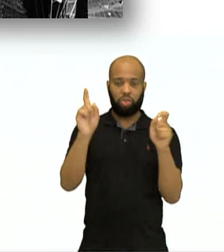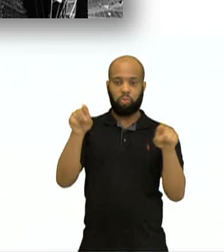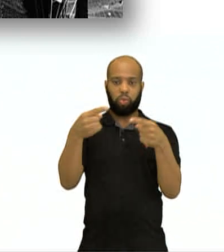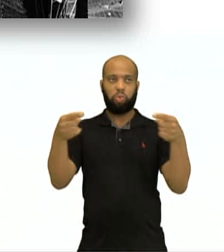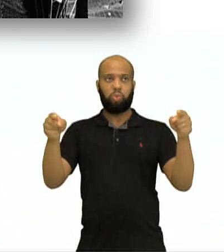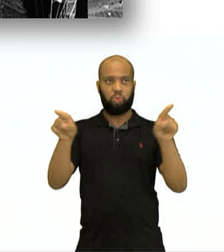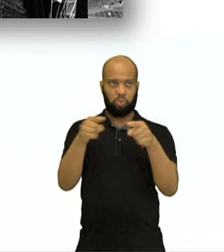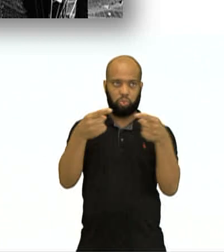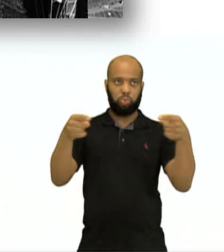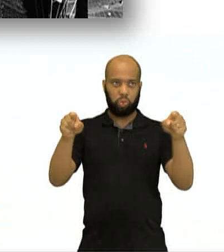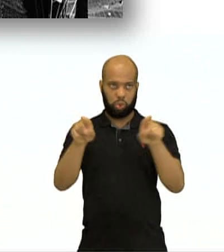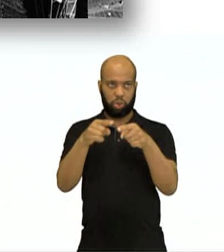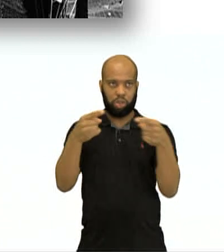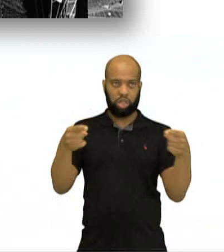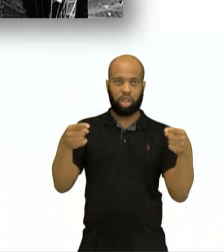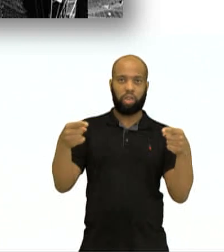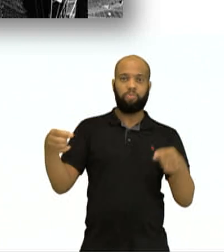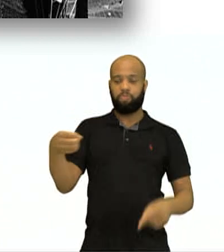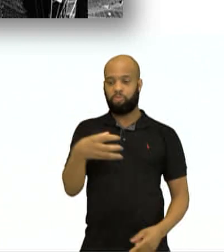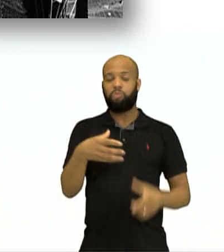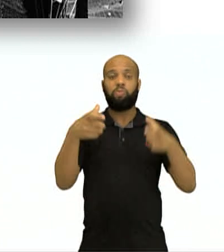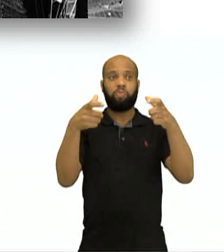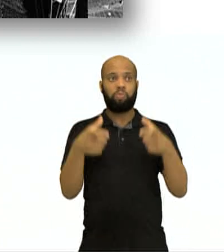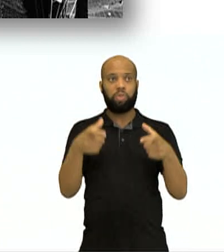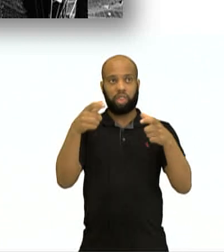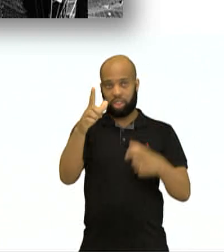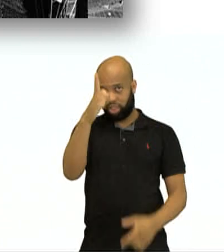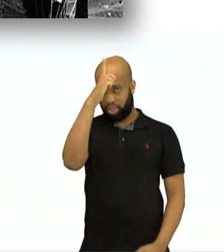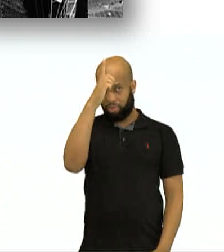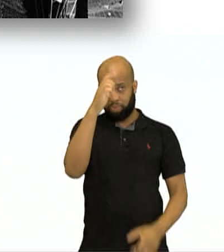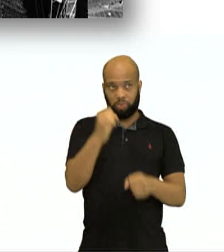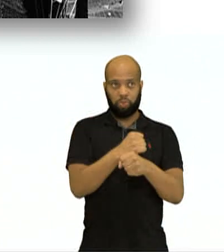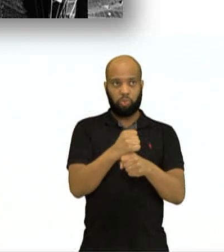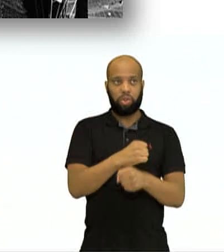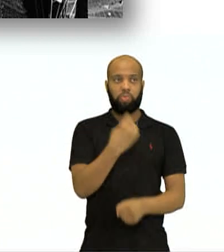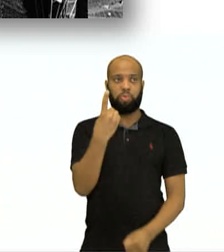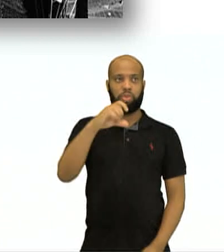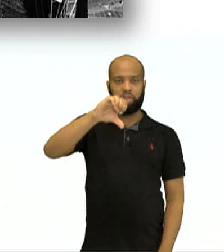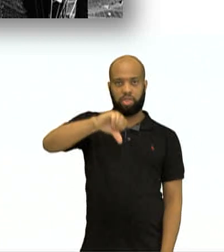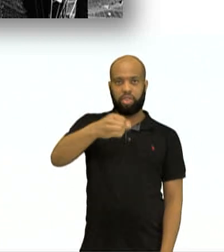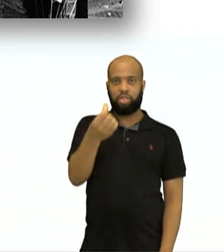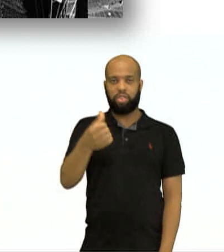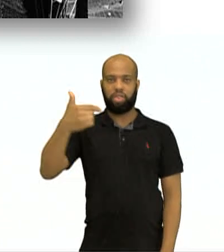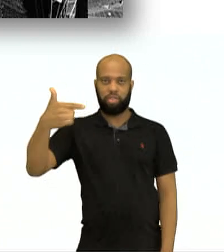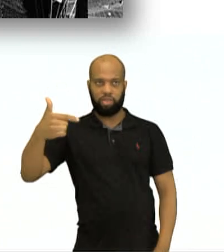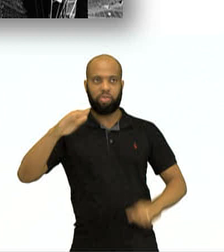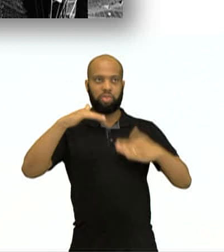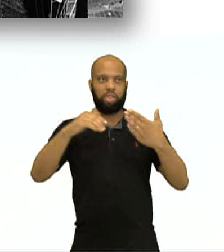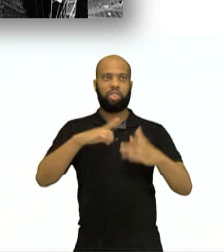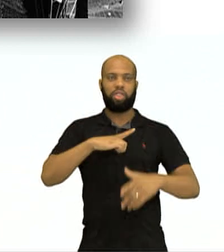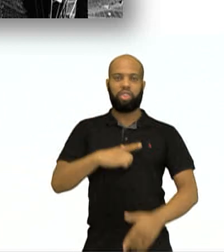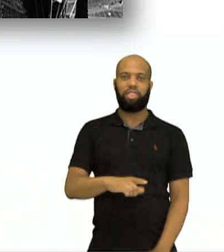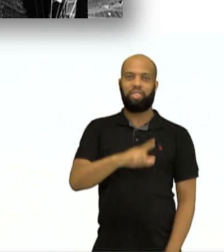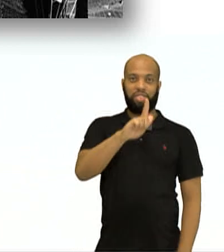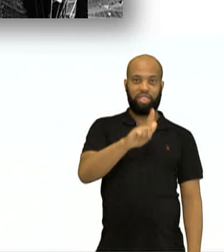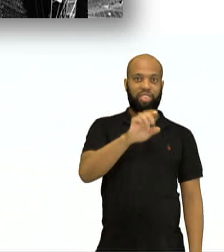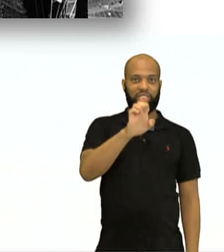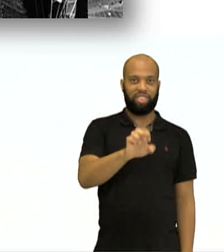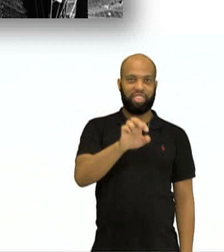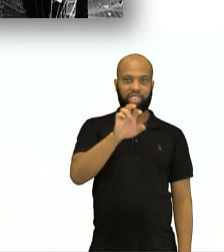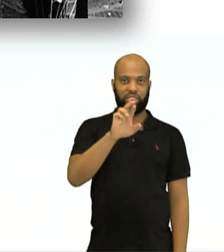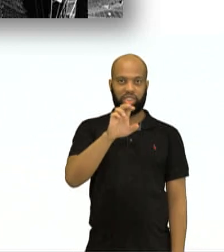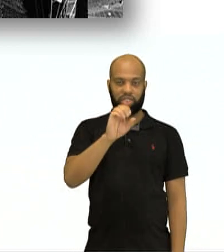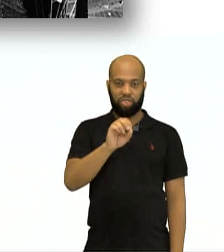em Wiesbaden, Alemanha, em 1962, e o Jorge Maciunas,